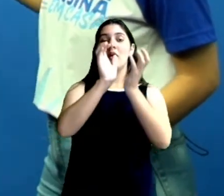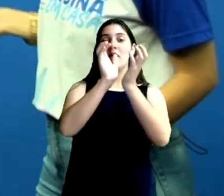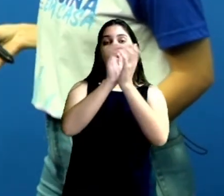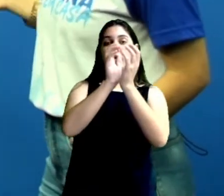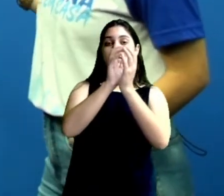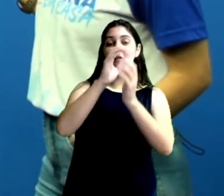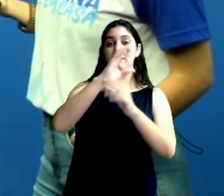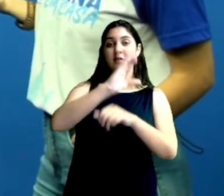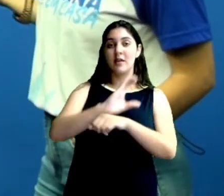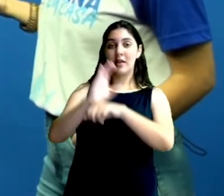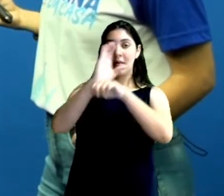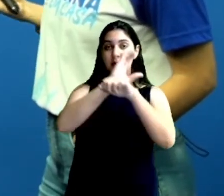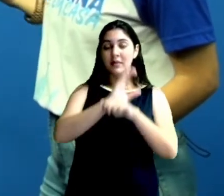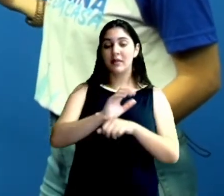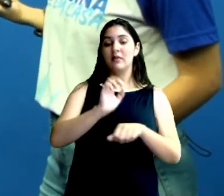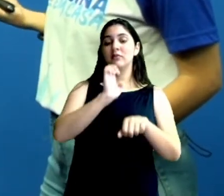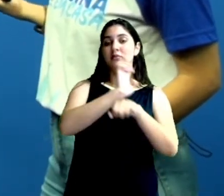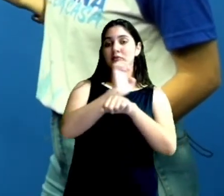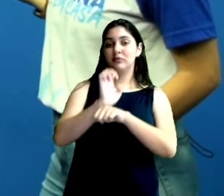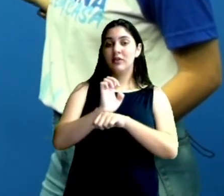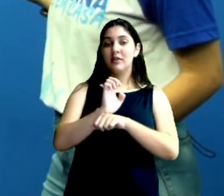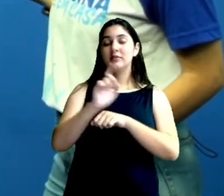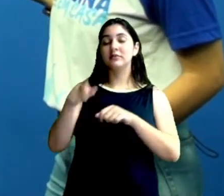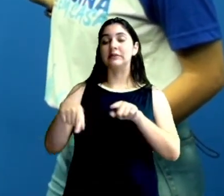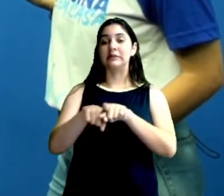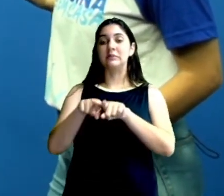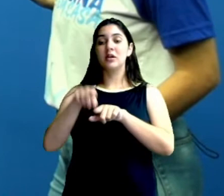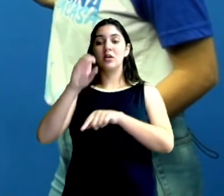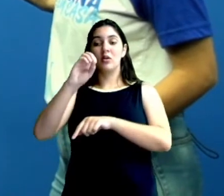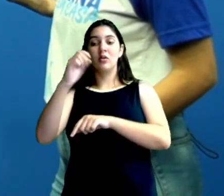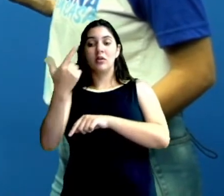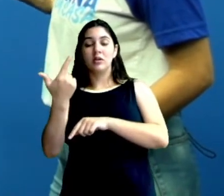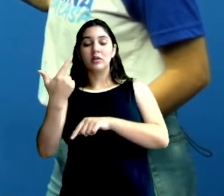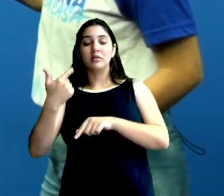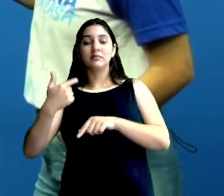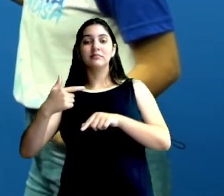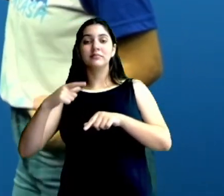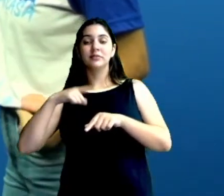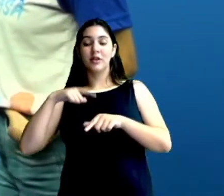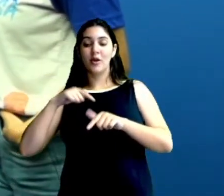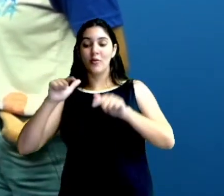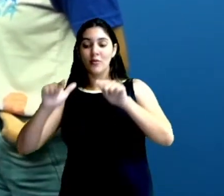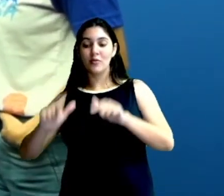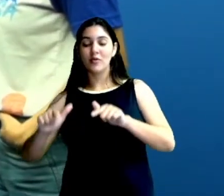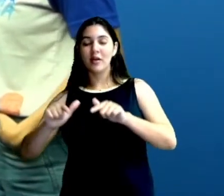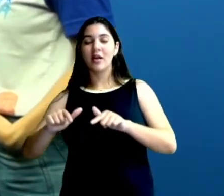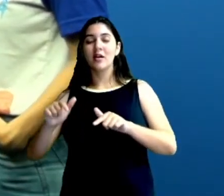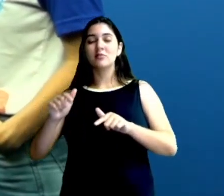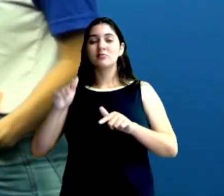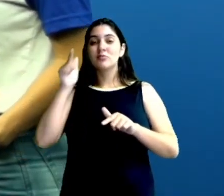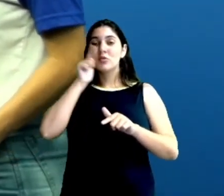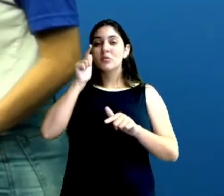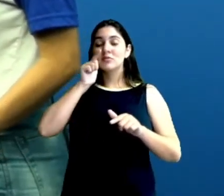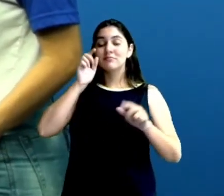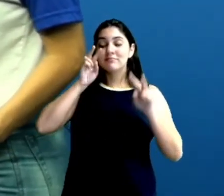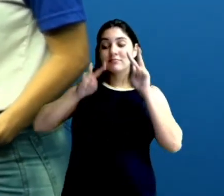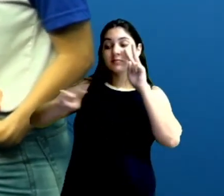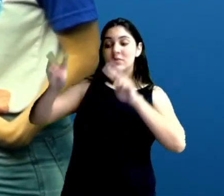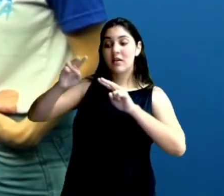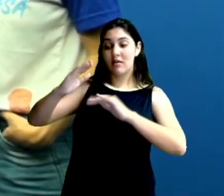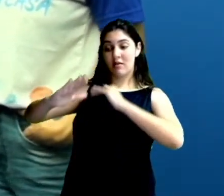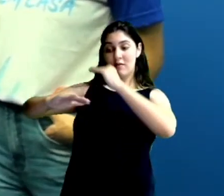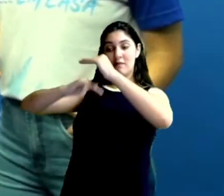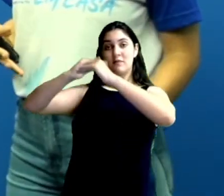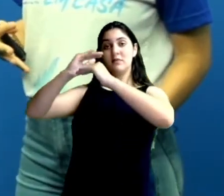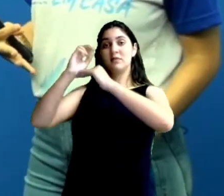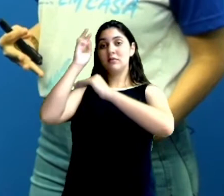do estado e Olinda por ser o lugar onde a gente consegue observar a evolução da